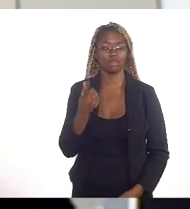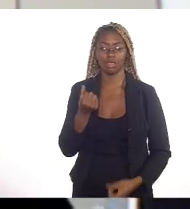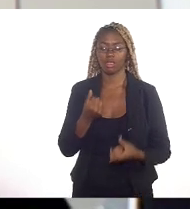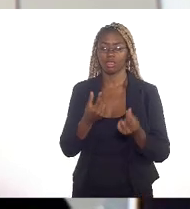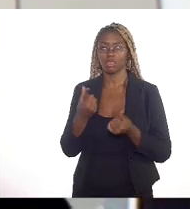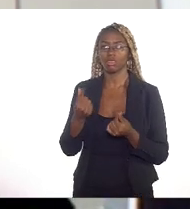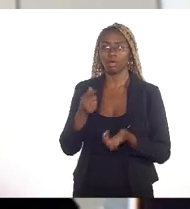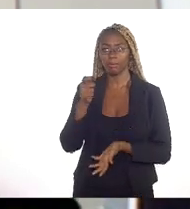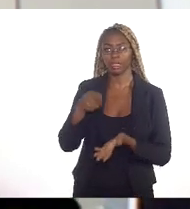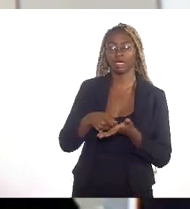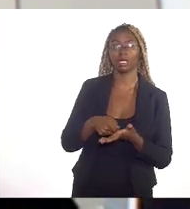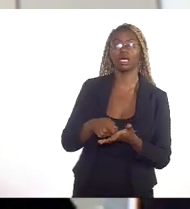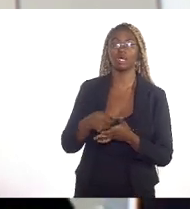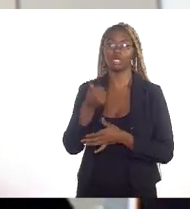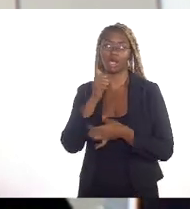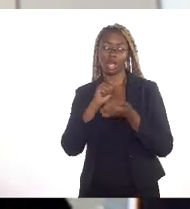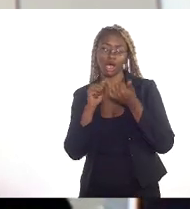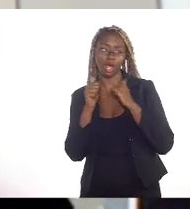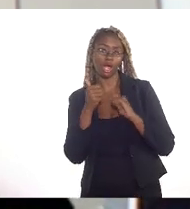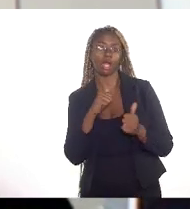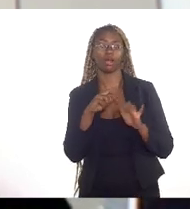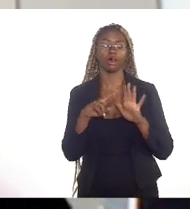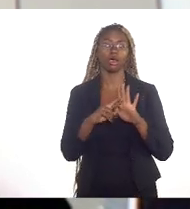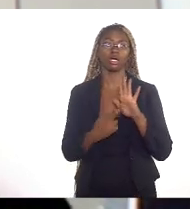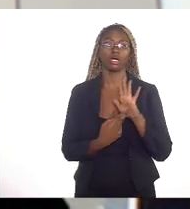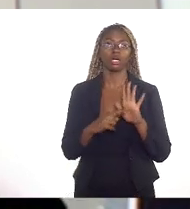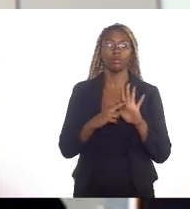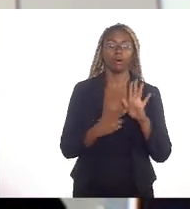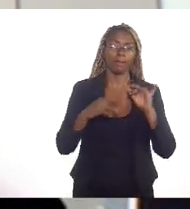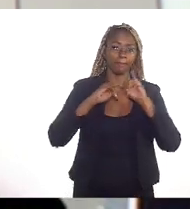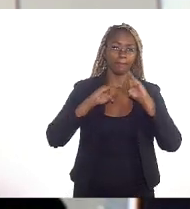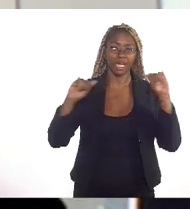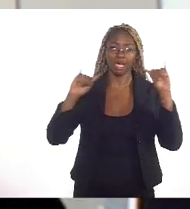sobre o álcool, de regulamentação sobre propaganda.